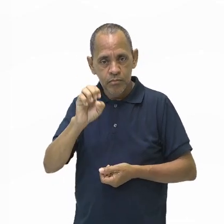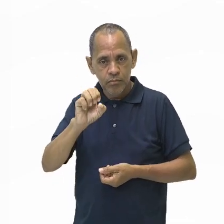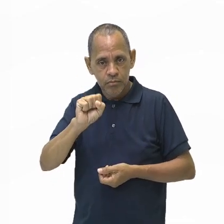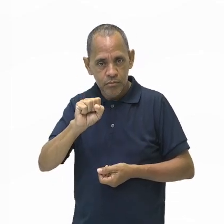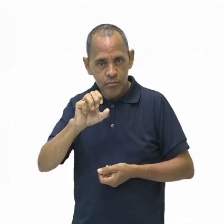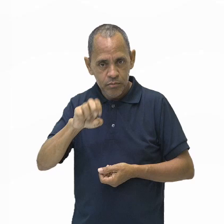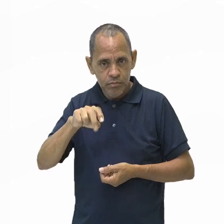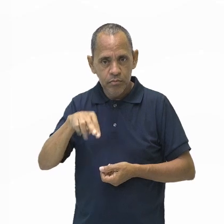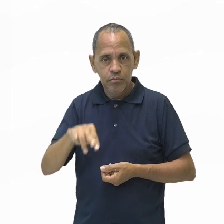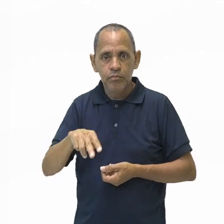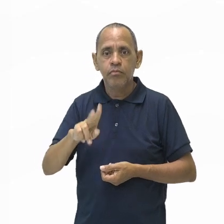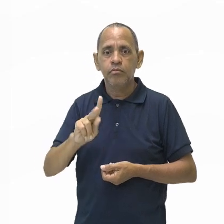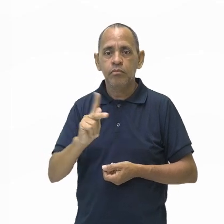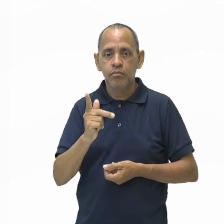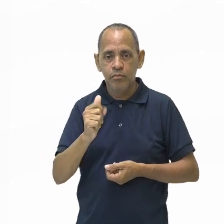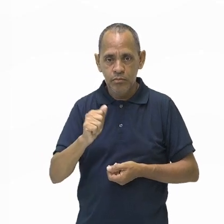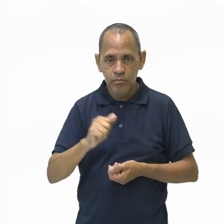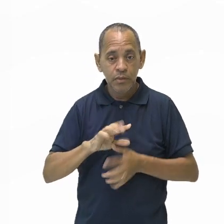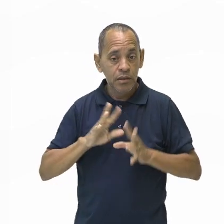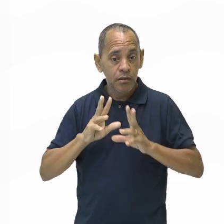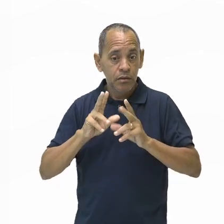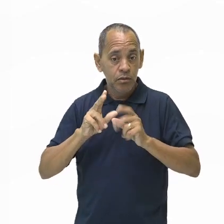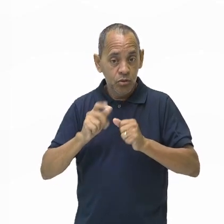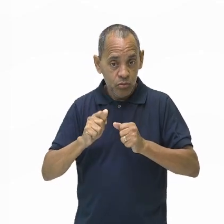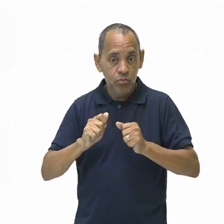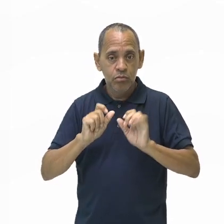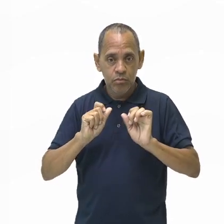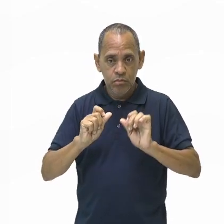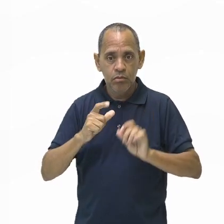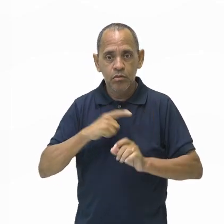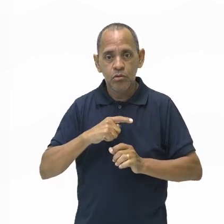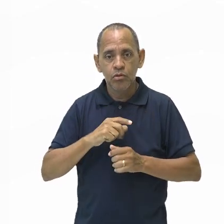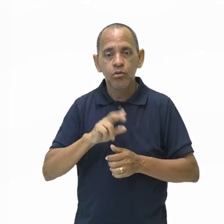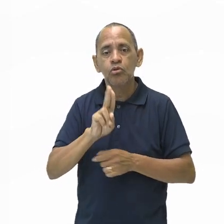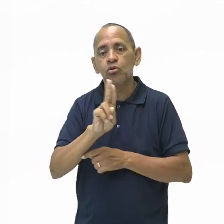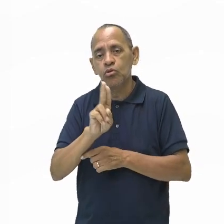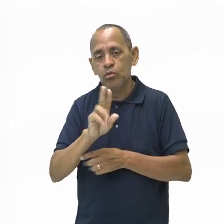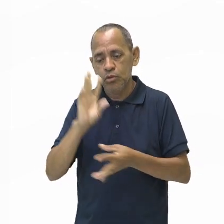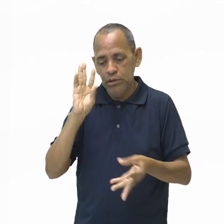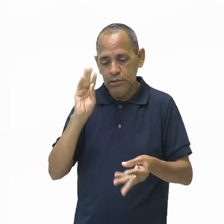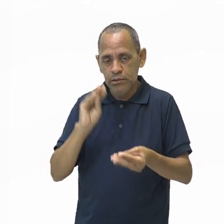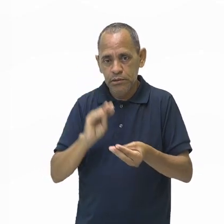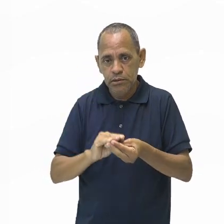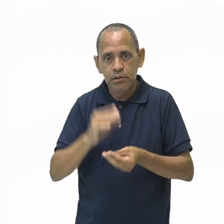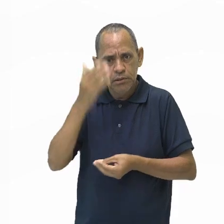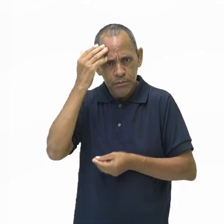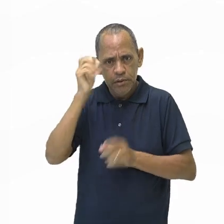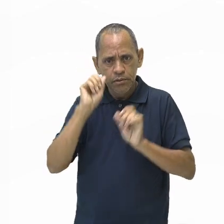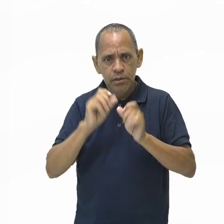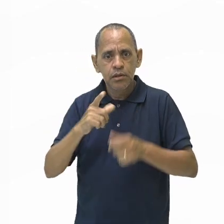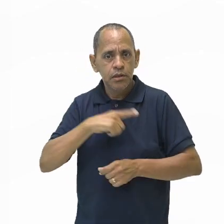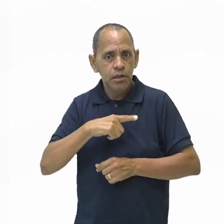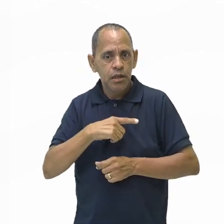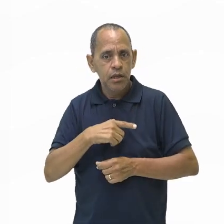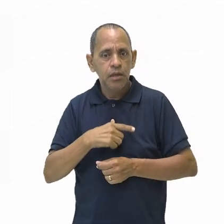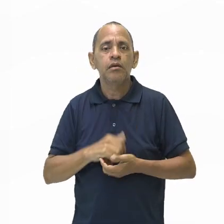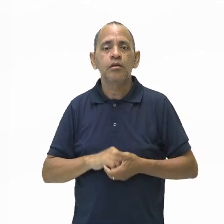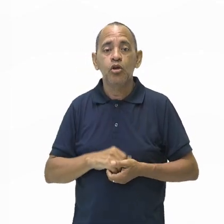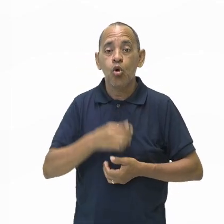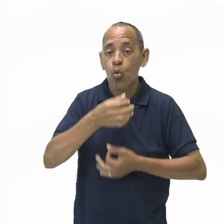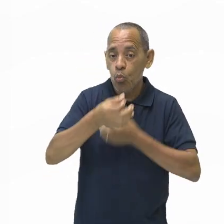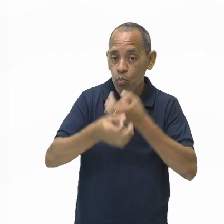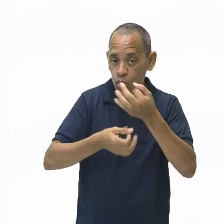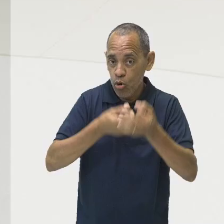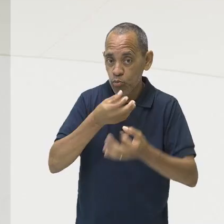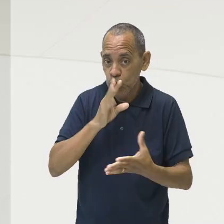resenha crítica. Então, todas as vezes que a gente fala de resenha, a gente já sabe que vai ter ali uma